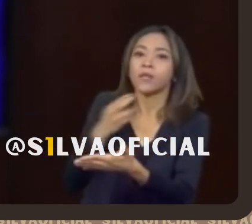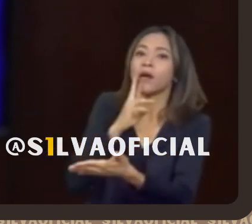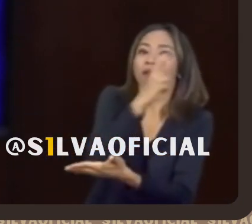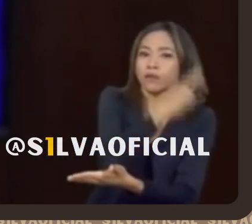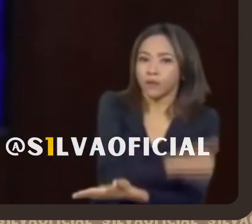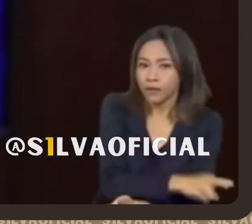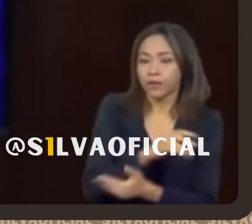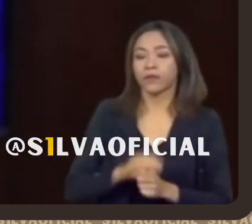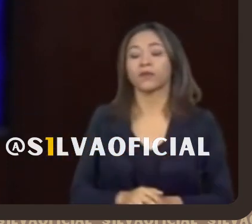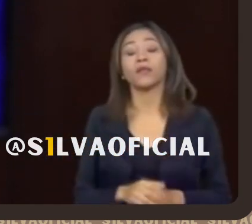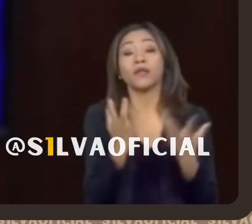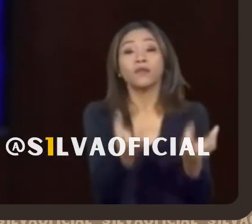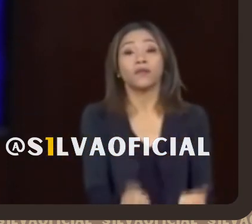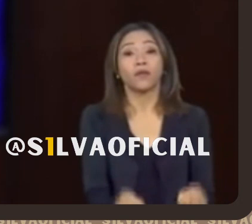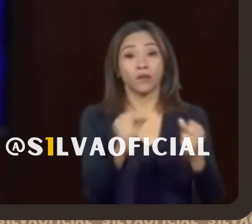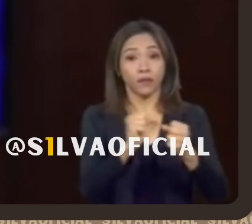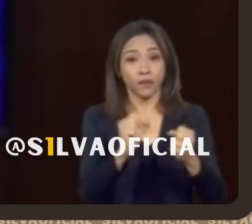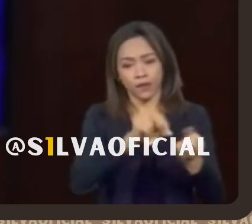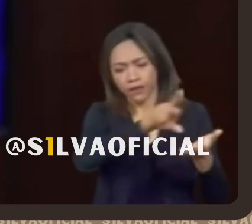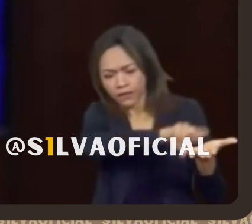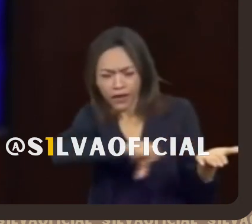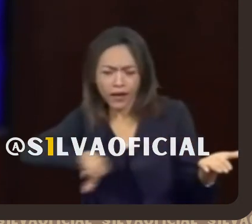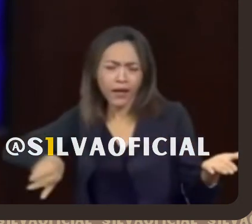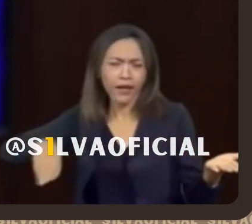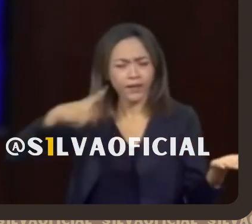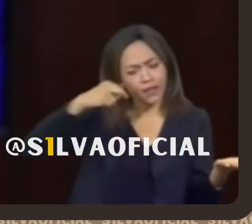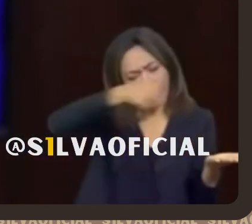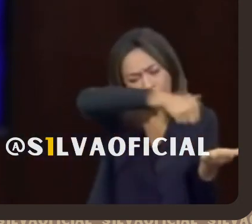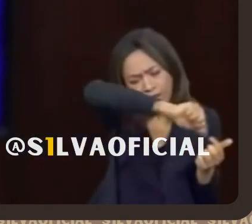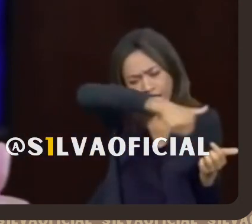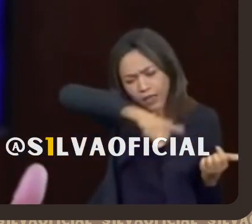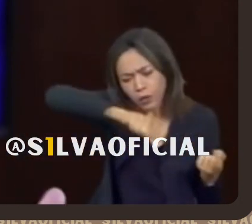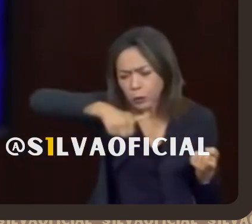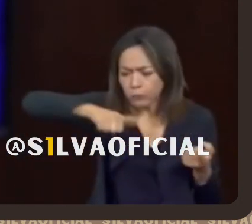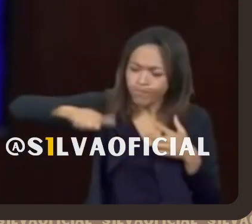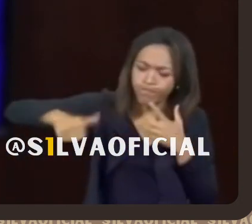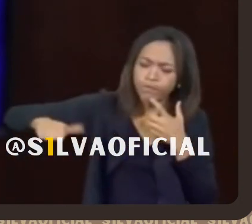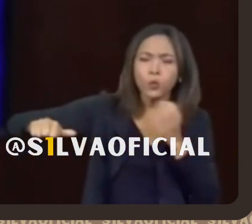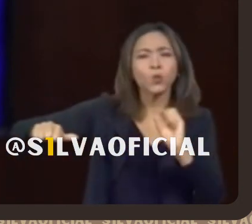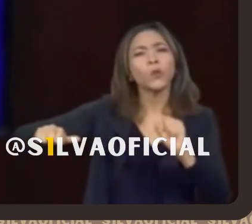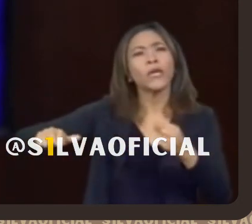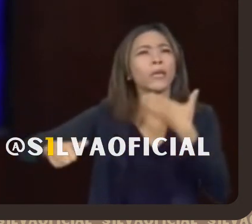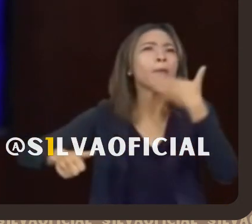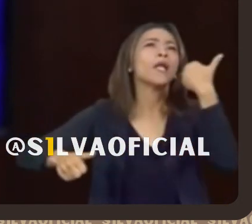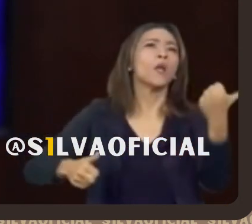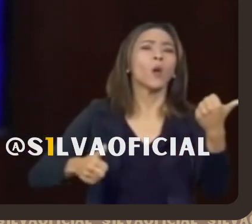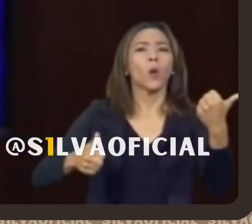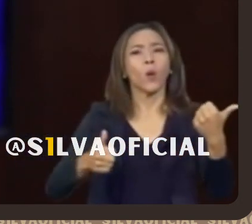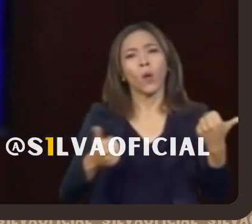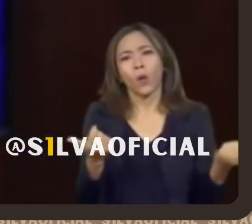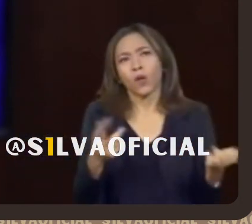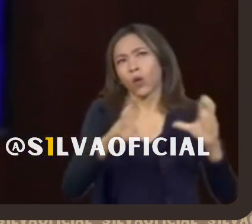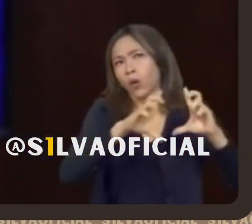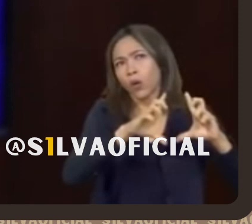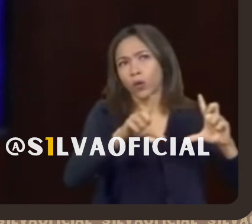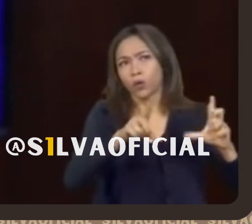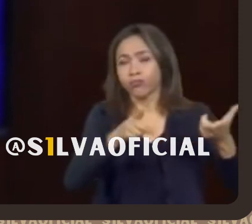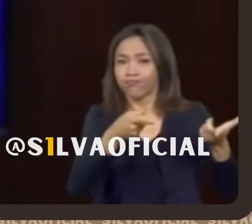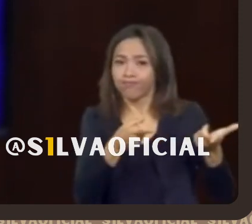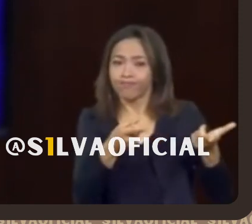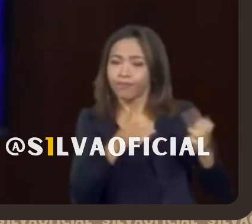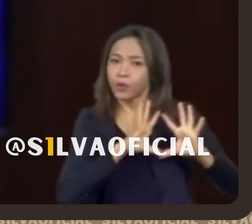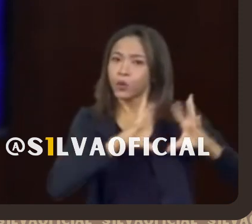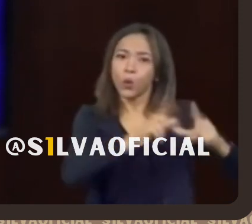série de avaliações para o que que a gente pode melhorar né ou isenção total da taxa de inscrição para todos os alunos do